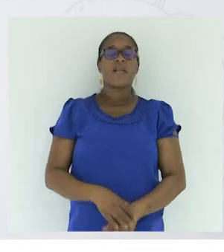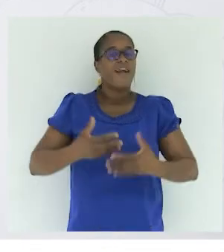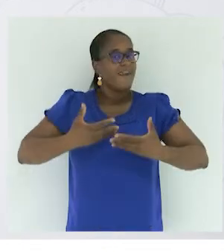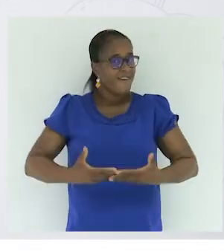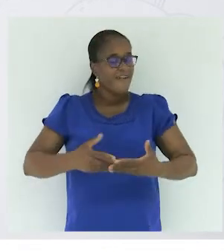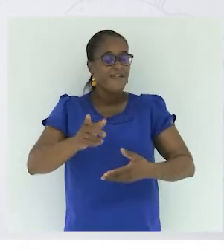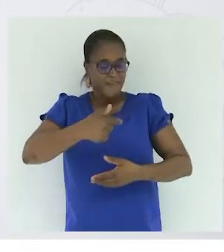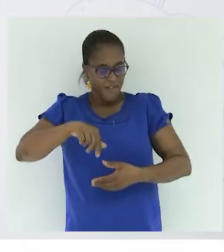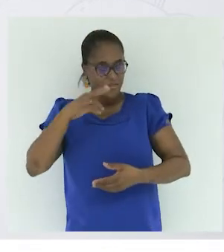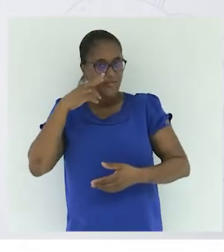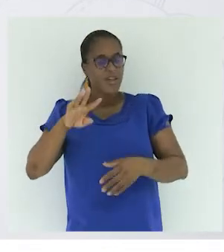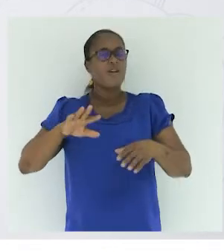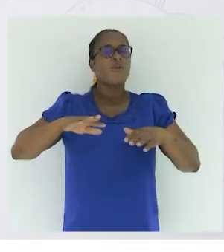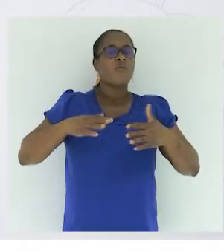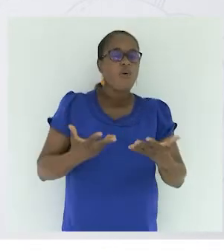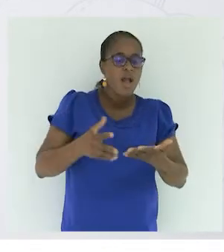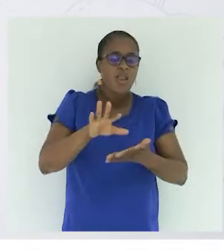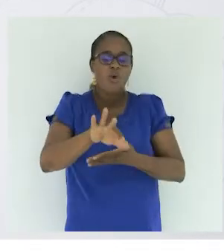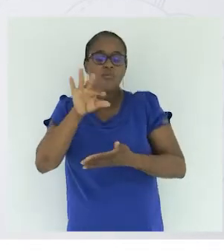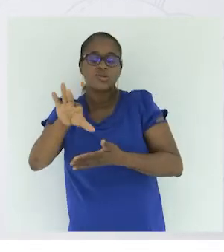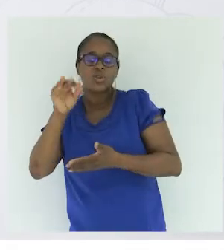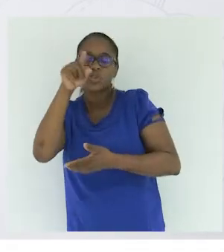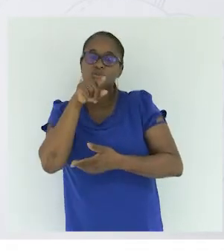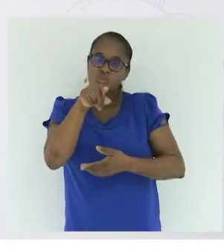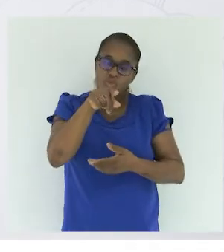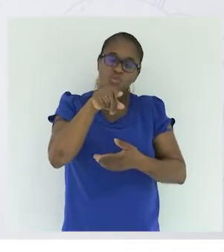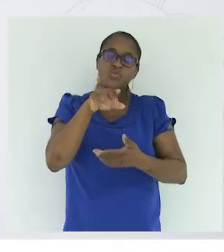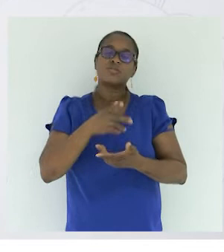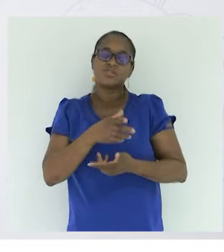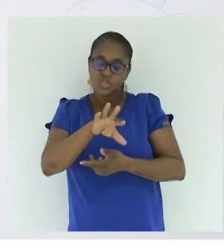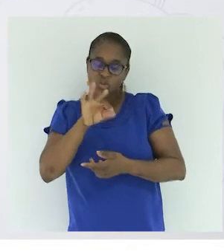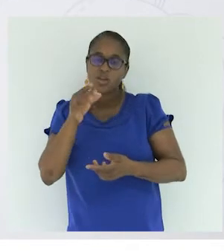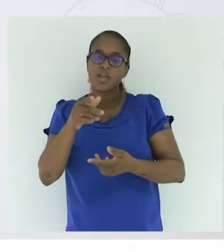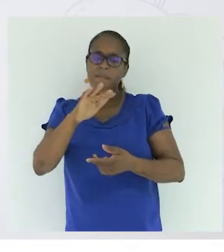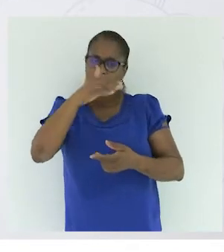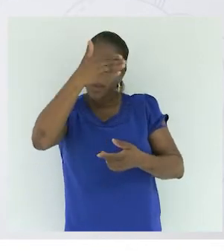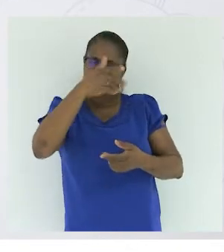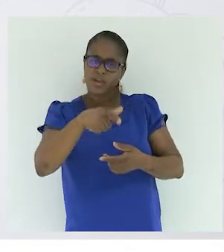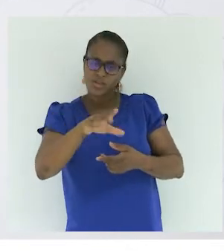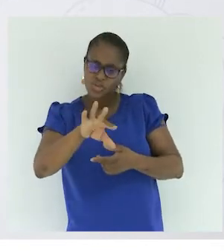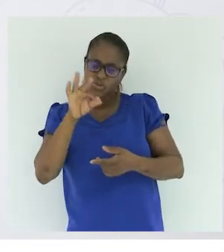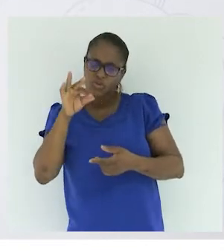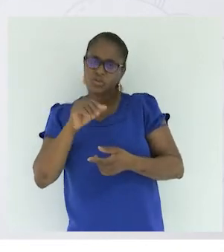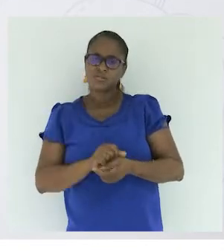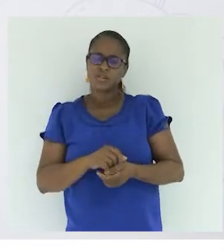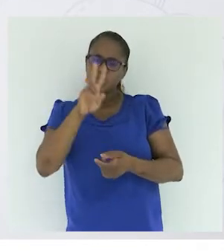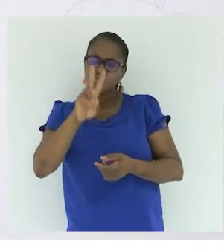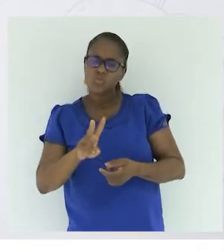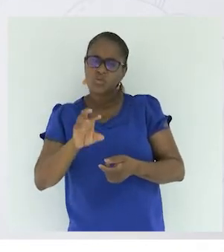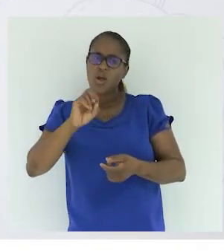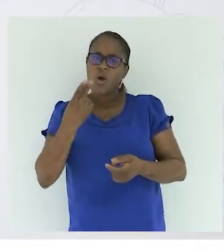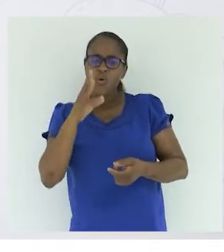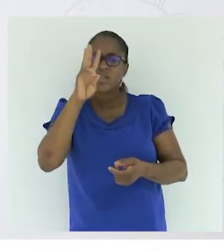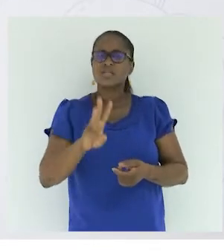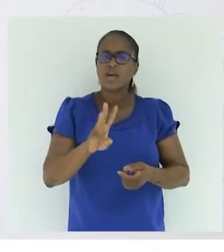Agora vamos ver. Qual é a opção que escolheram? A primeira? A segunda? Ou a